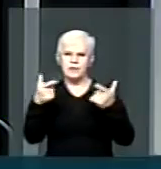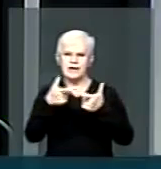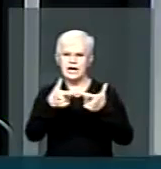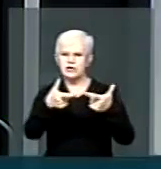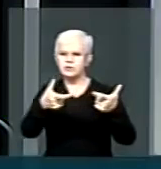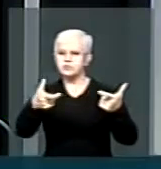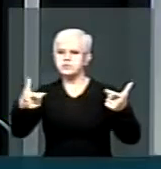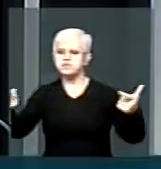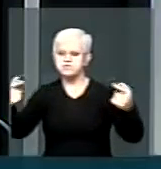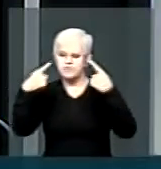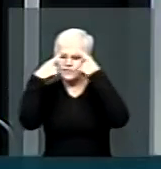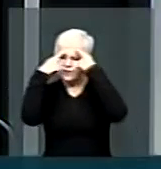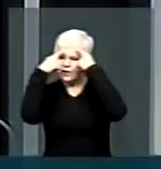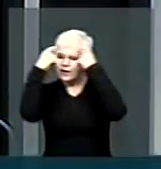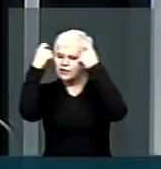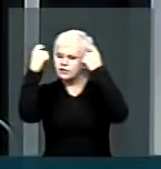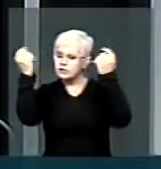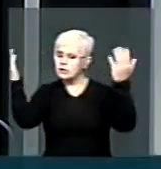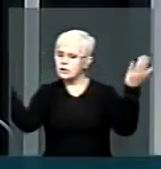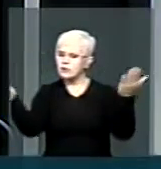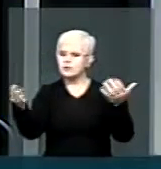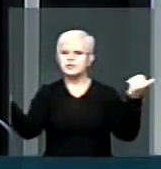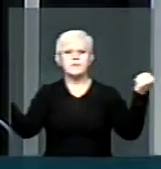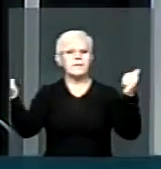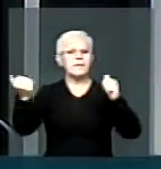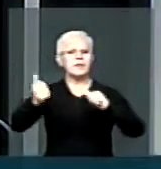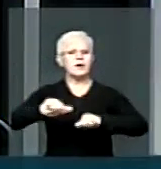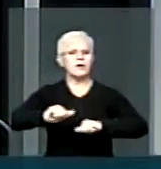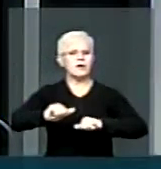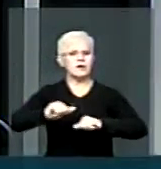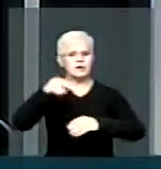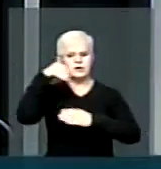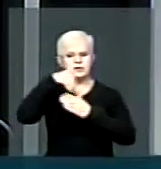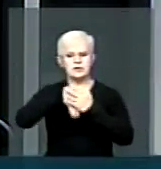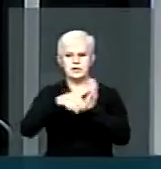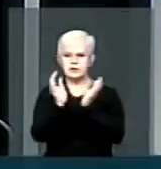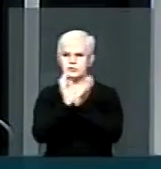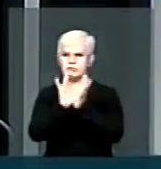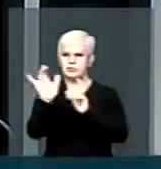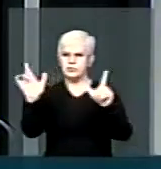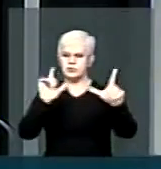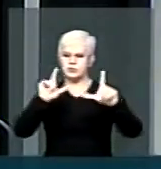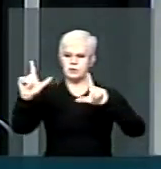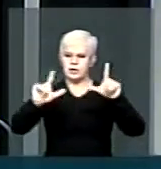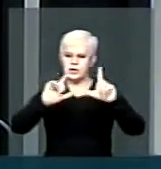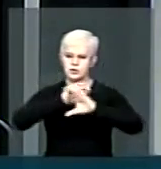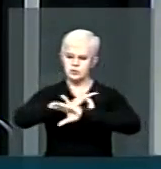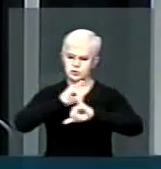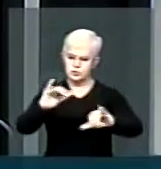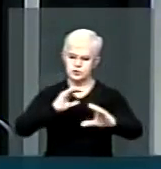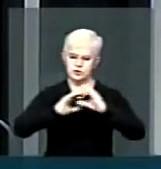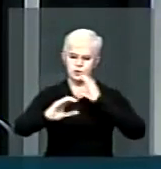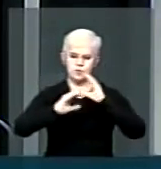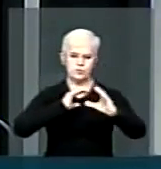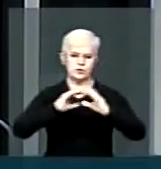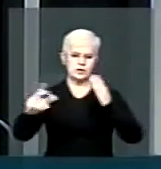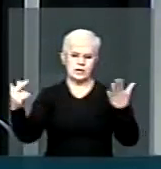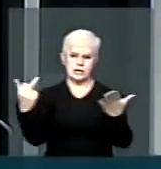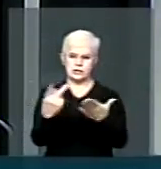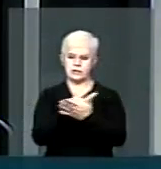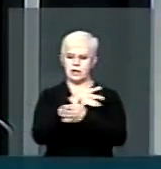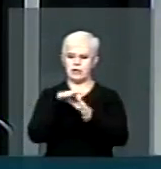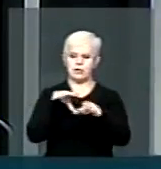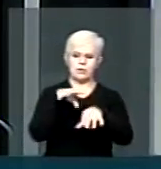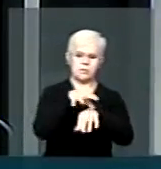banalizada como está hoje nos meios de comunicação. Atos de violência extrema, assassinatos,